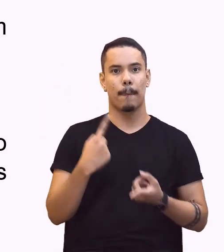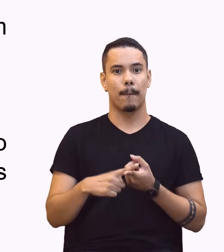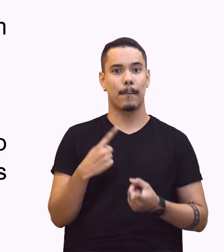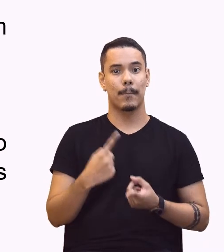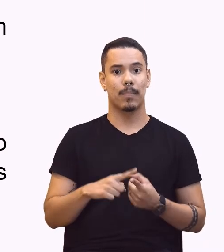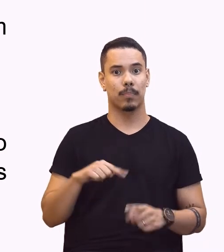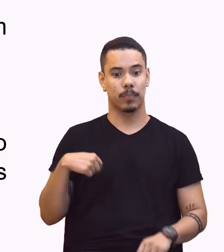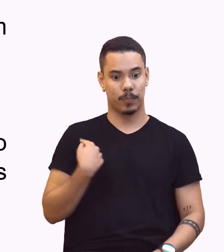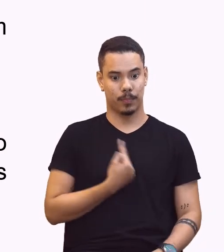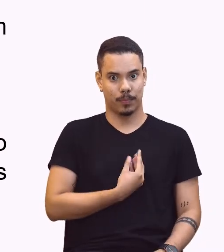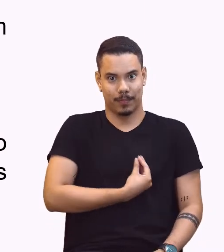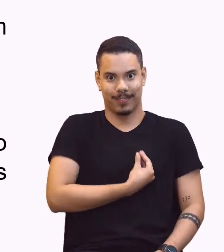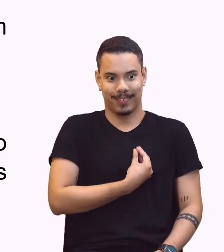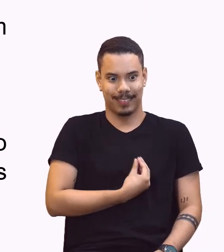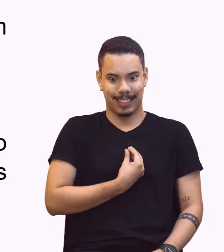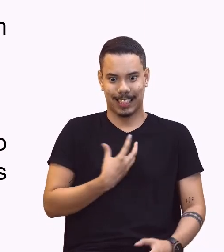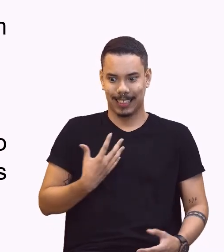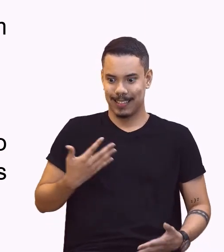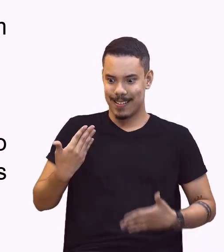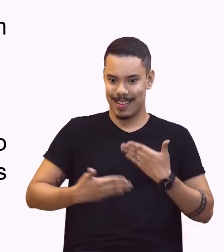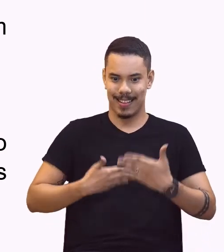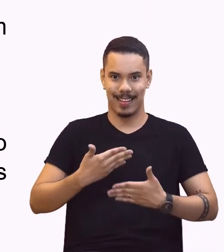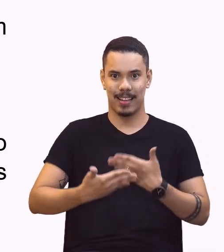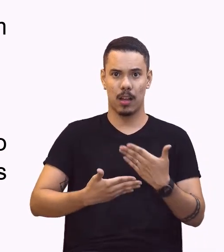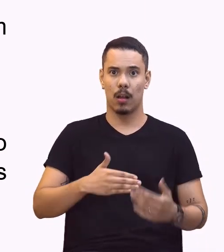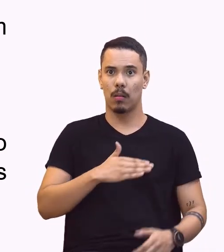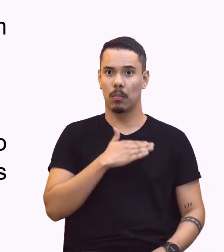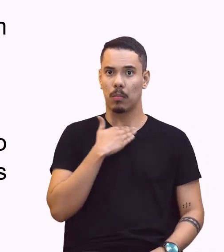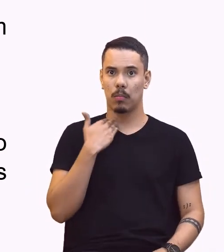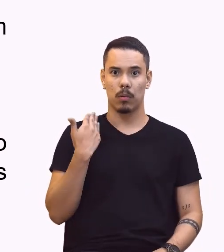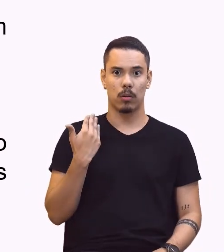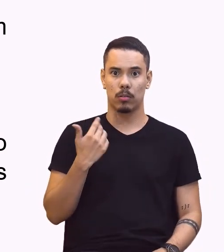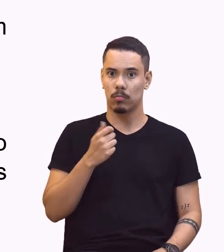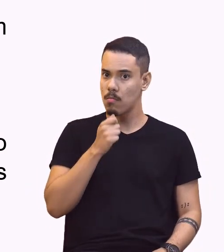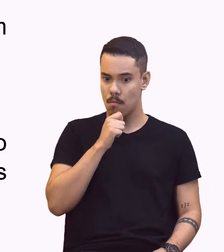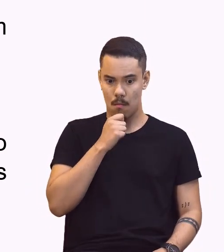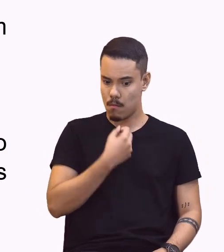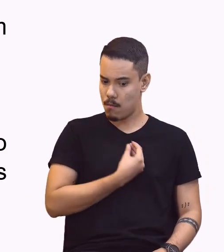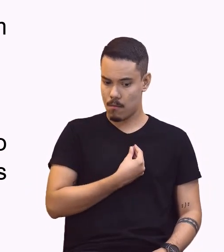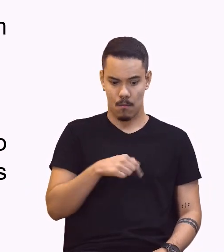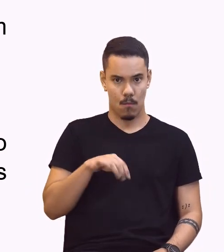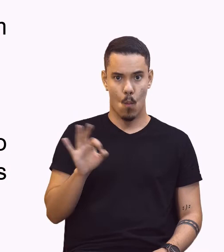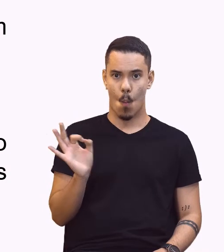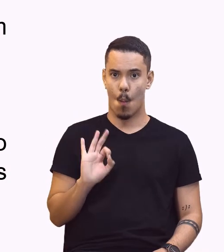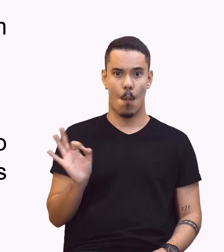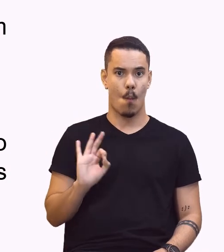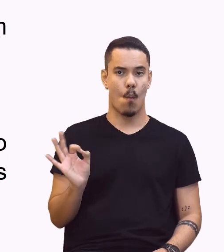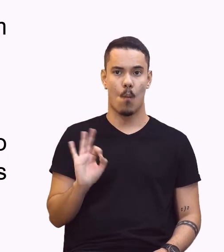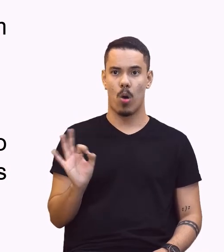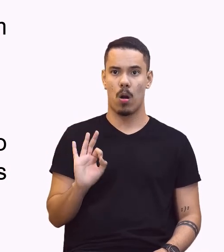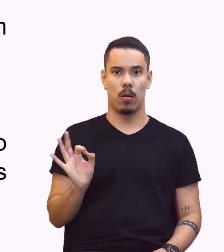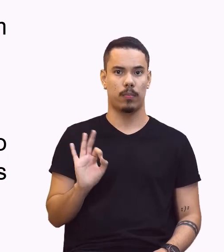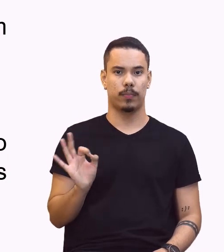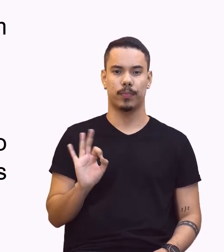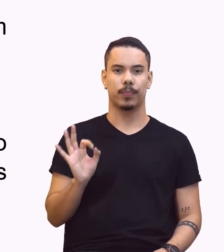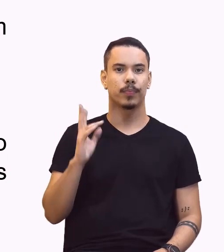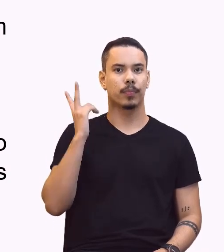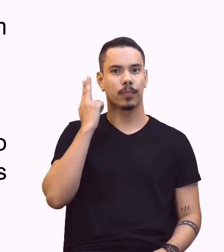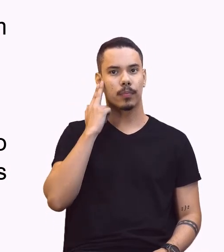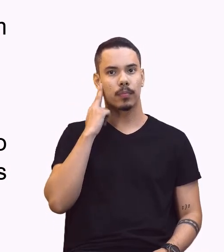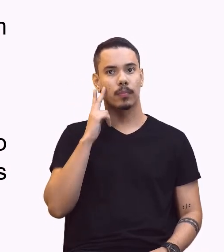enquanto existimos, a morte, ela não está aqui, ela não faz parte da minha vida.